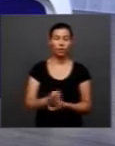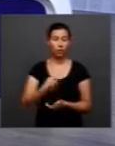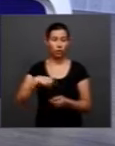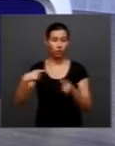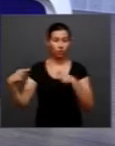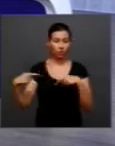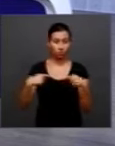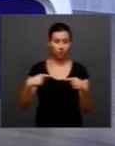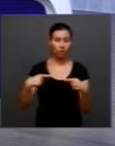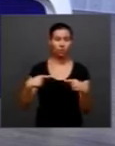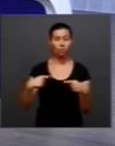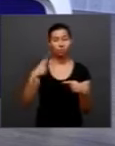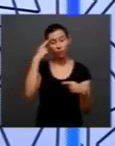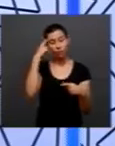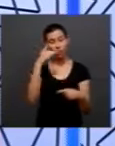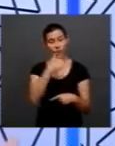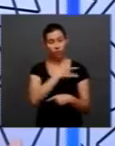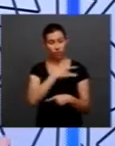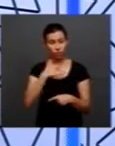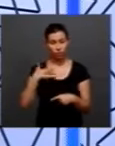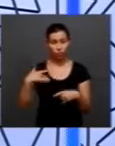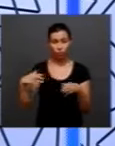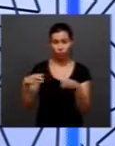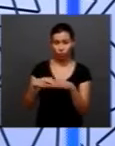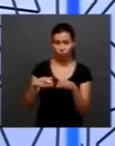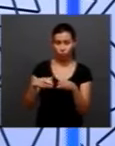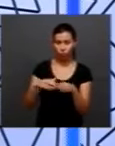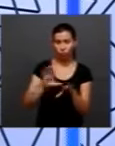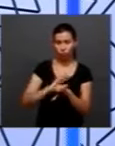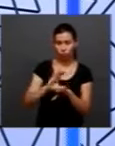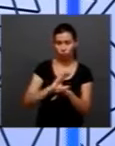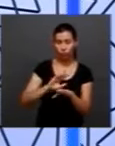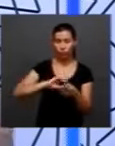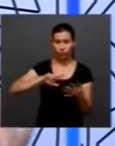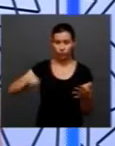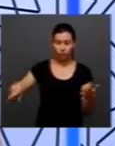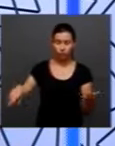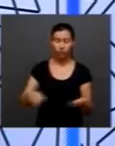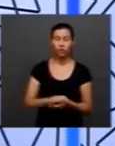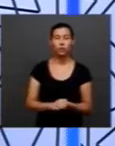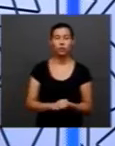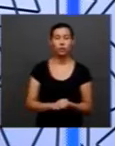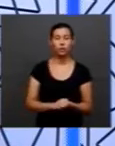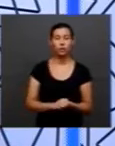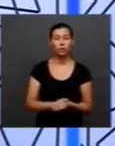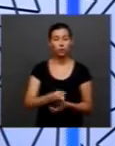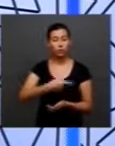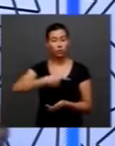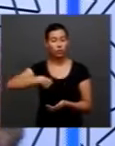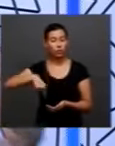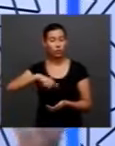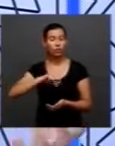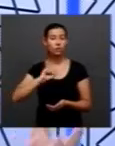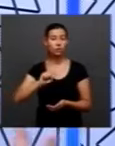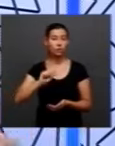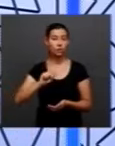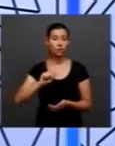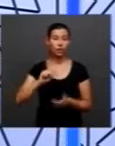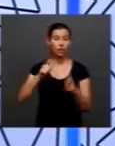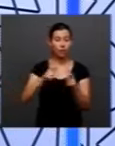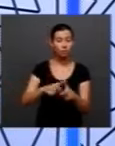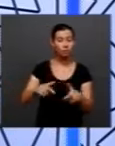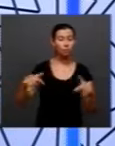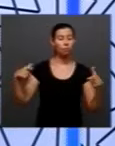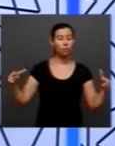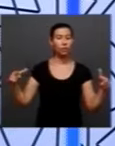para os cursos da área da saúde, mas todos os cursos em geral, a gente amplia o cuidado que vai para as áreas de